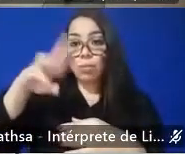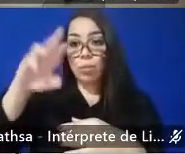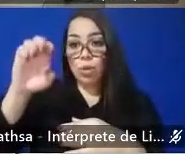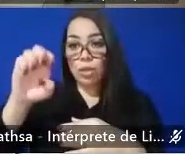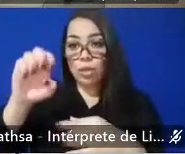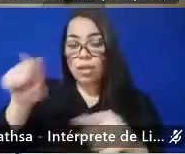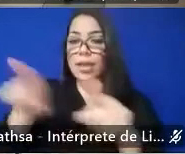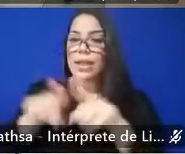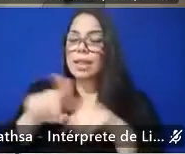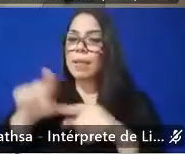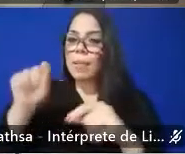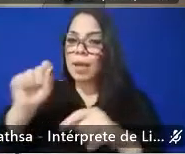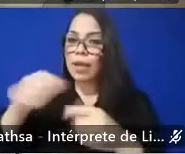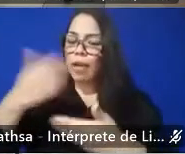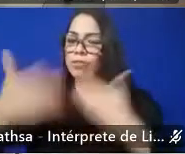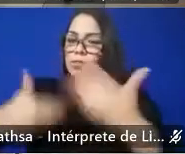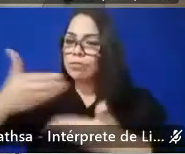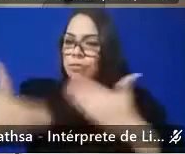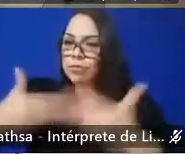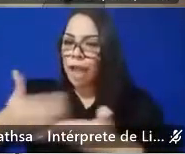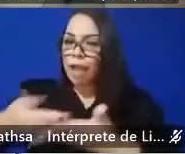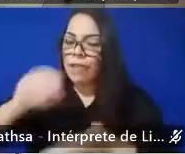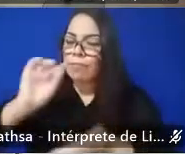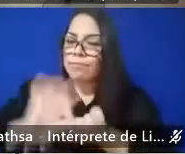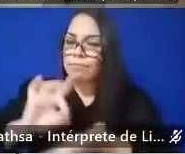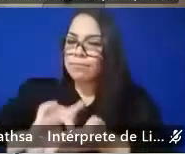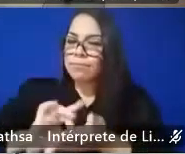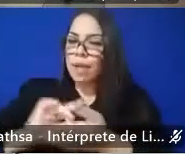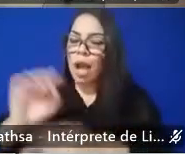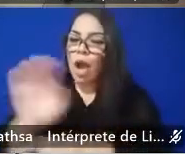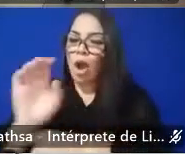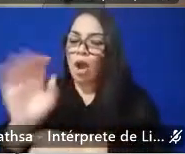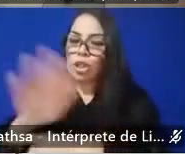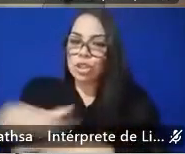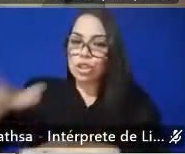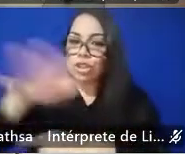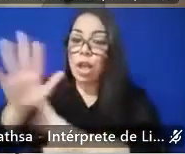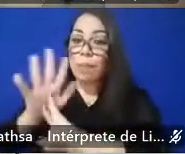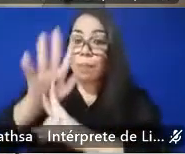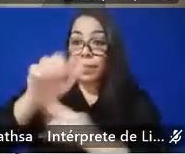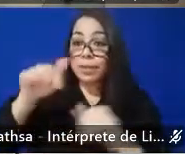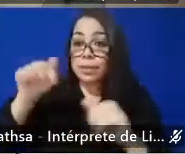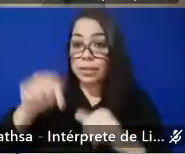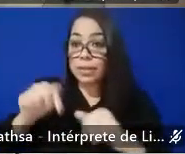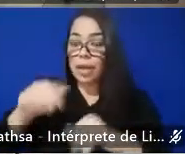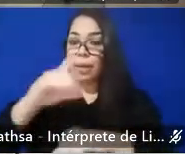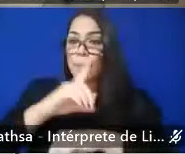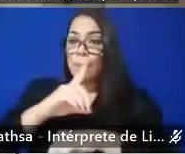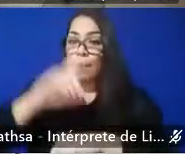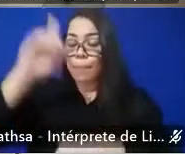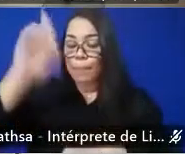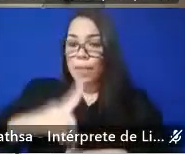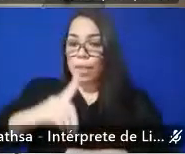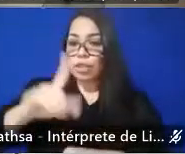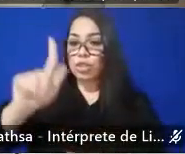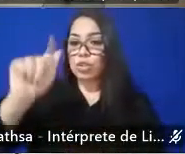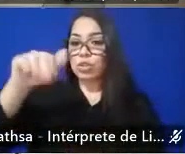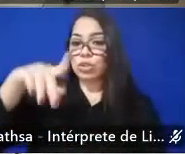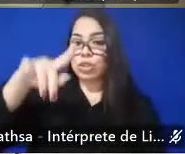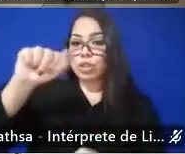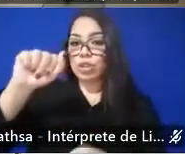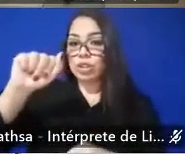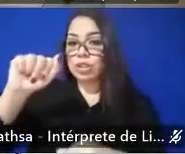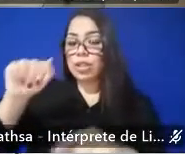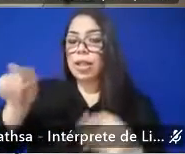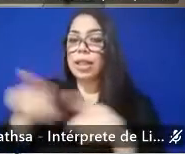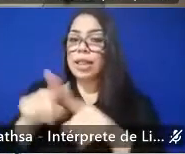corpo de servidores da corregedoria-geral representados aqui pela diretora Tânia Souza Rech e Pelas nossas